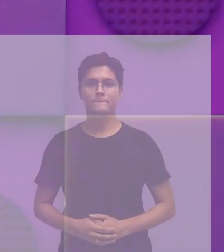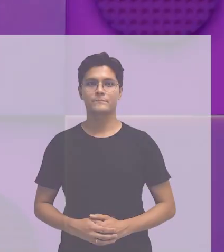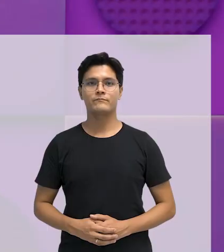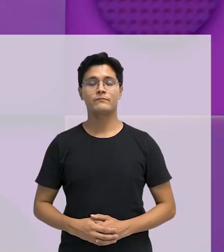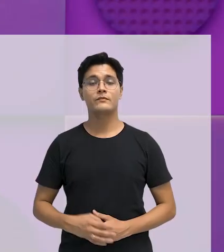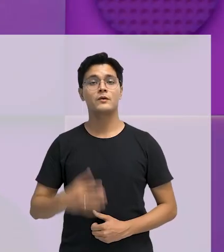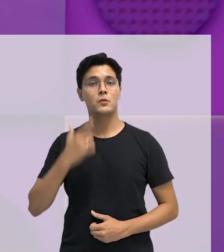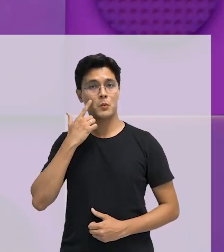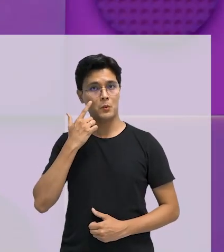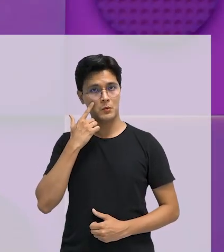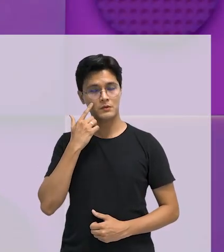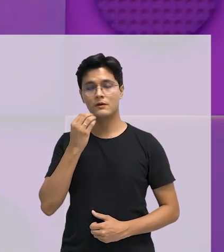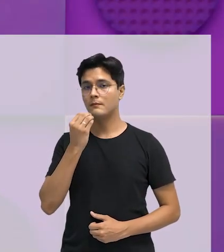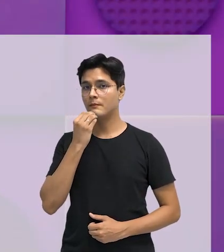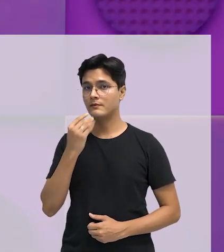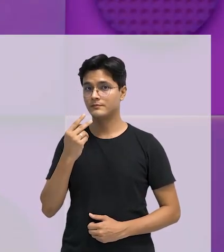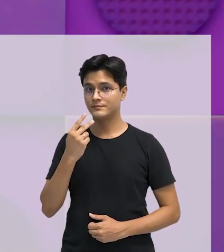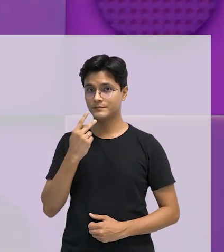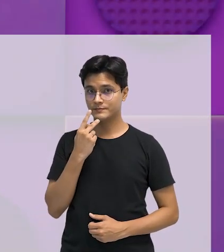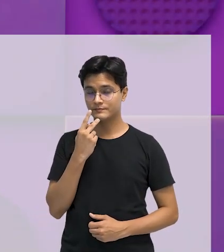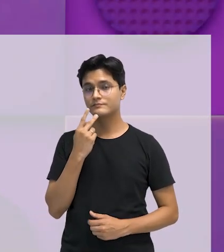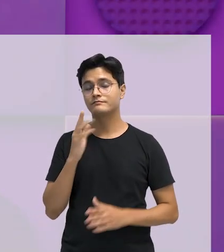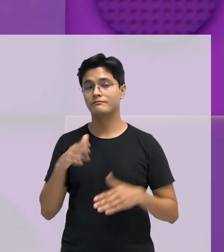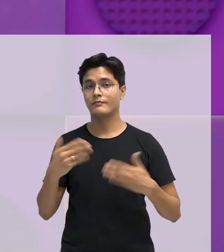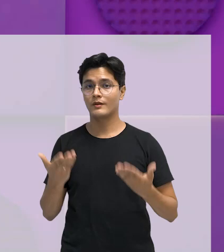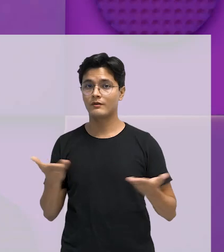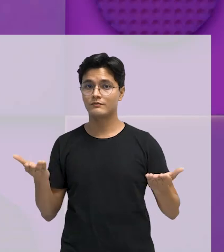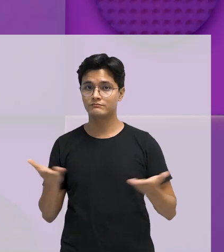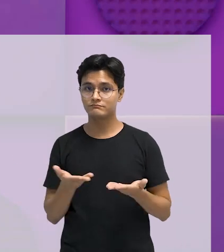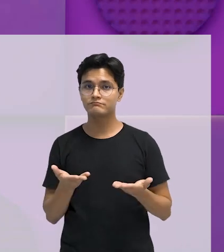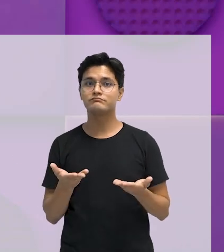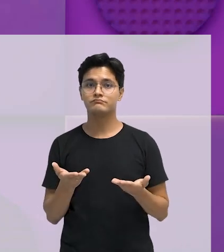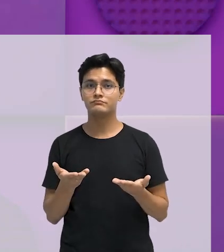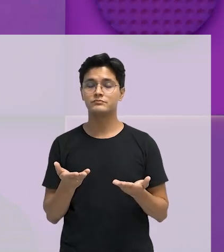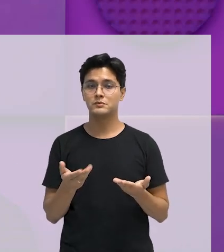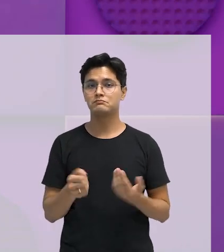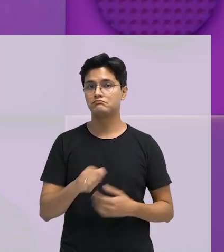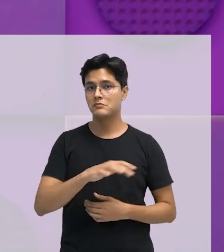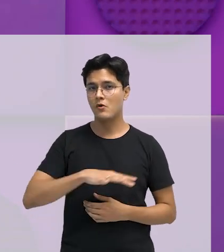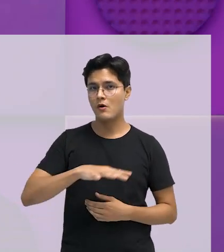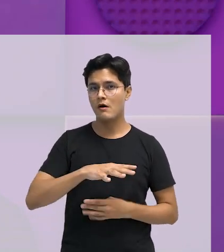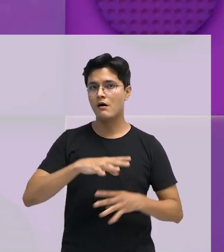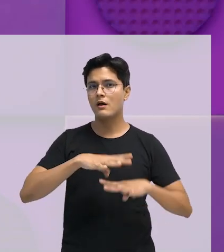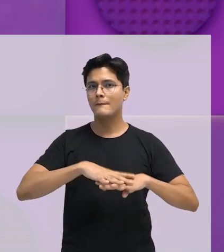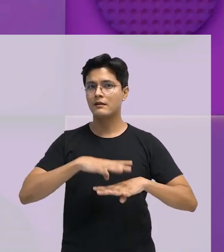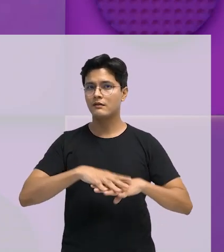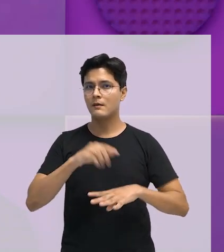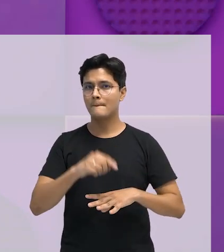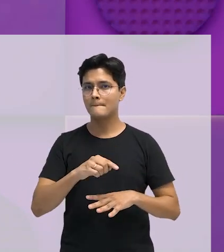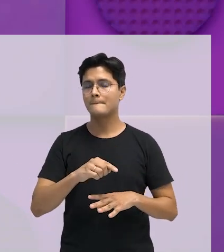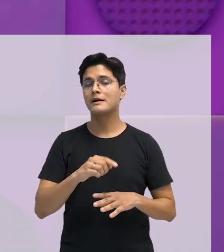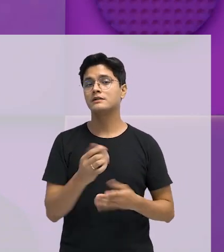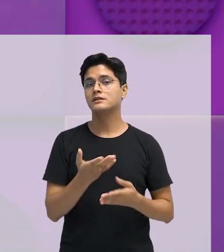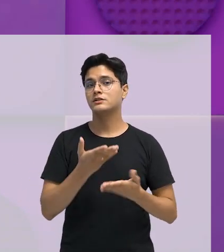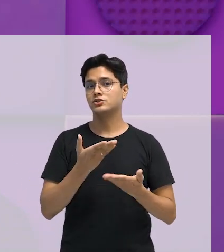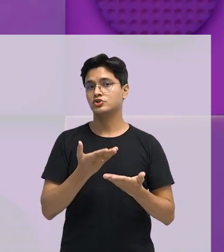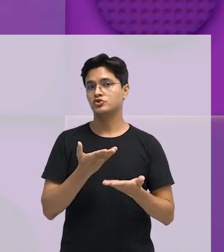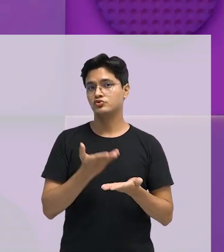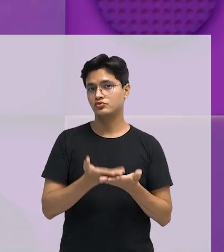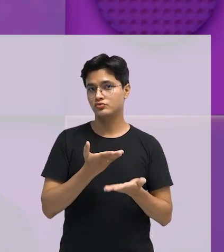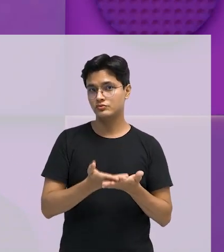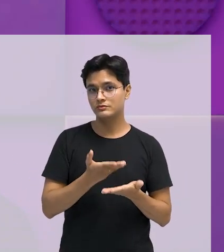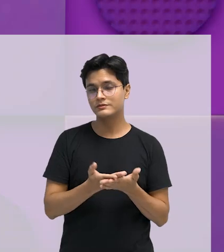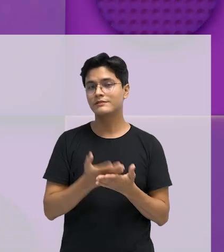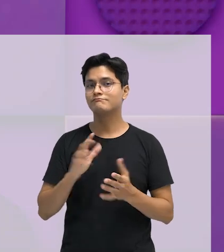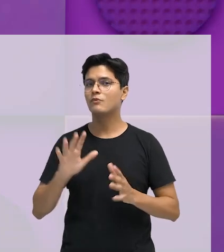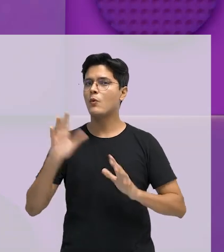Olha só, probabilidades. Chegamos na parte da matemática que estuda os fenômenos